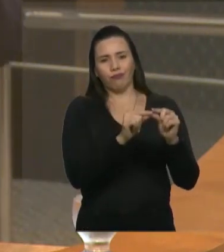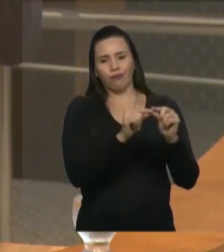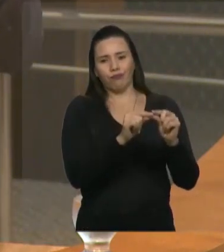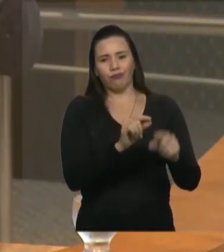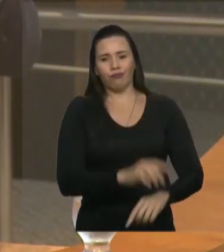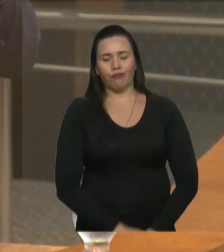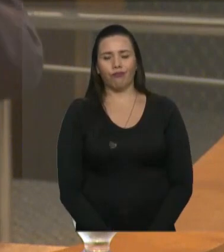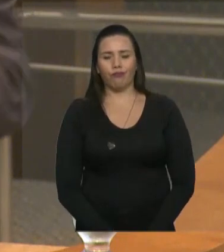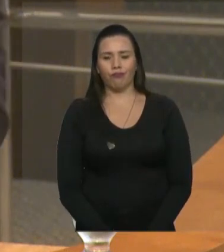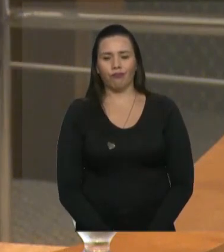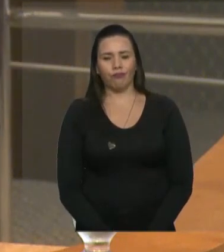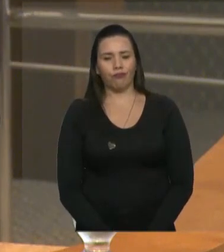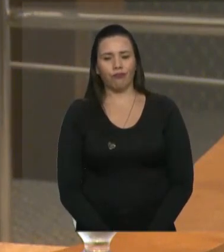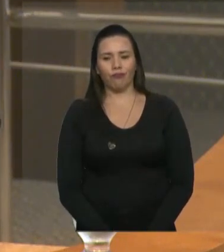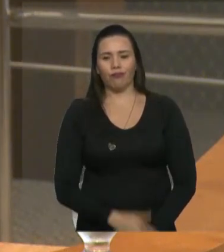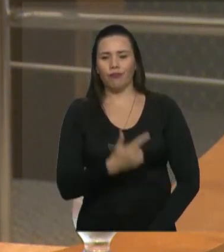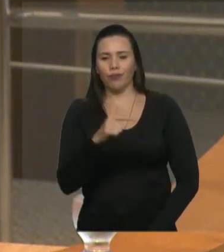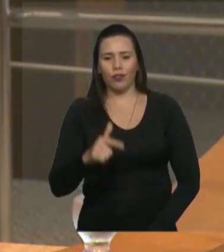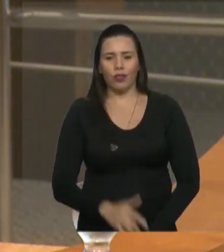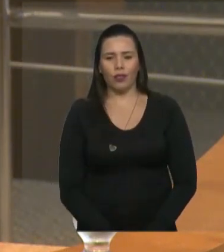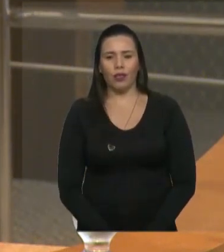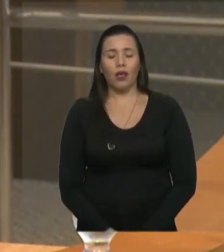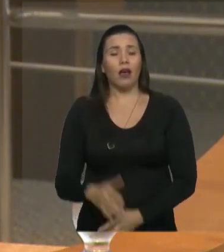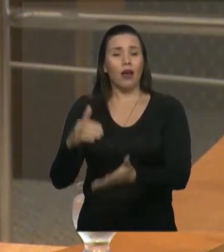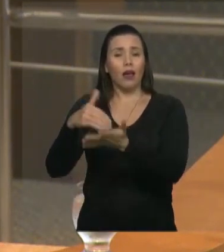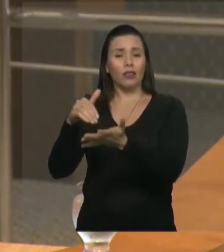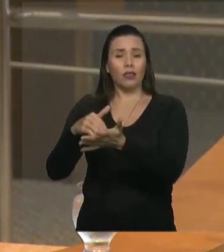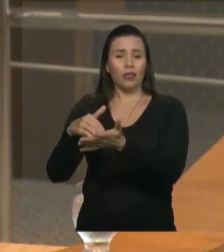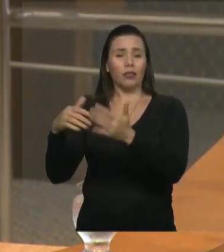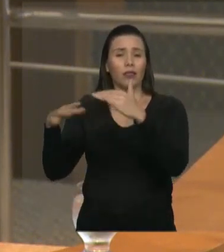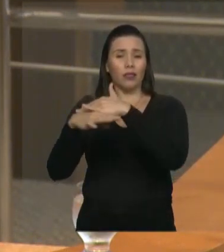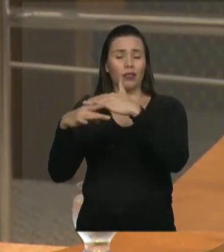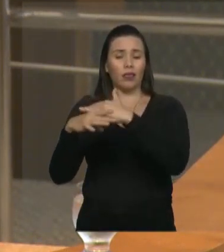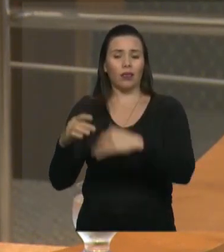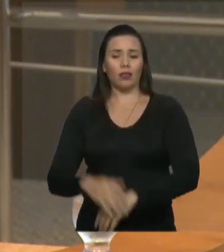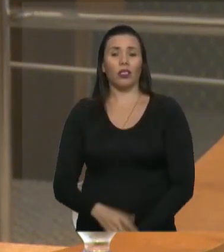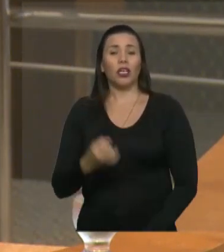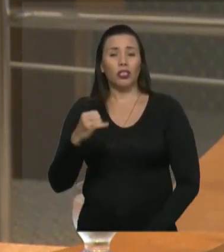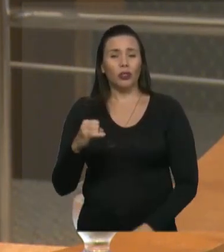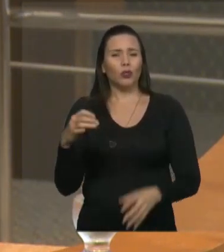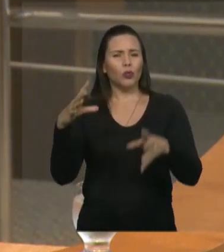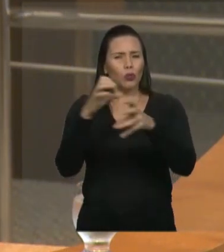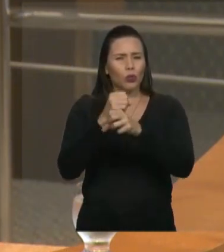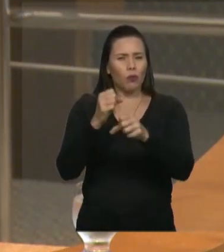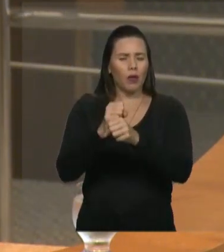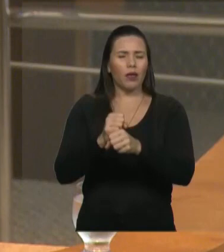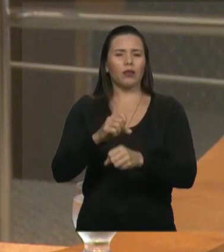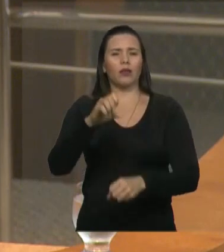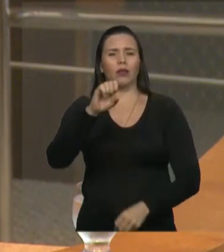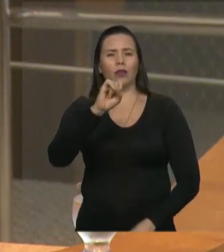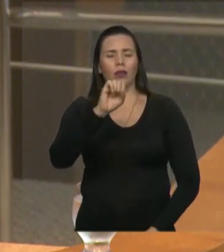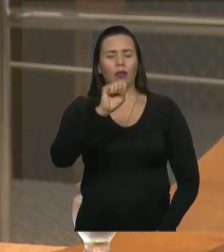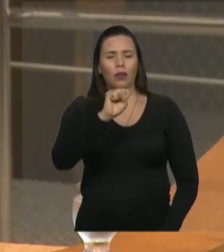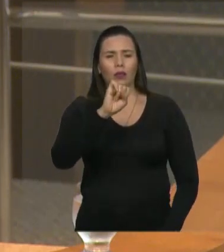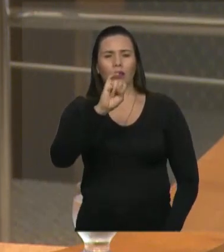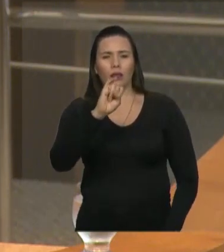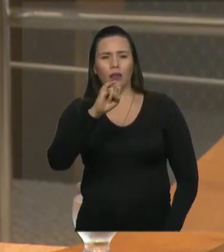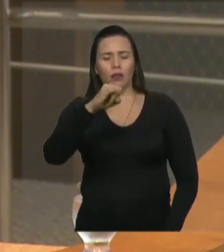mas melhoramos lá para a CECID, mesmo se somar o que está na cifra, mas o que aumentou na CECID ainda fica um déficit.